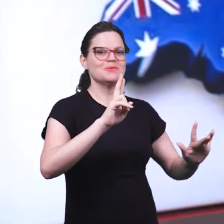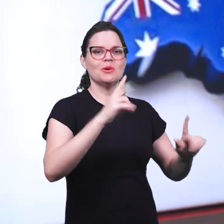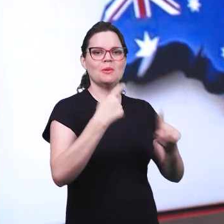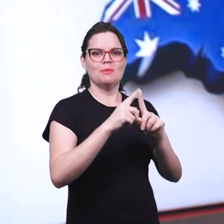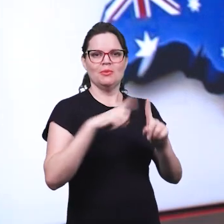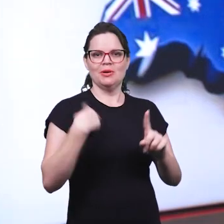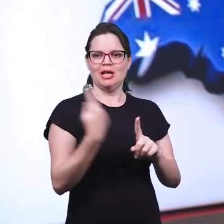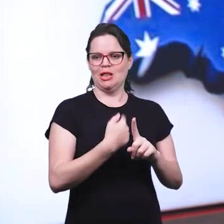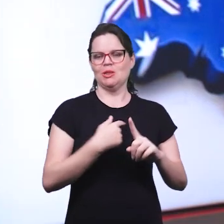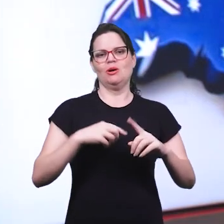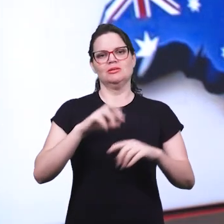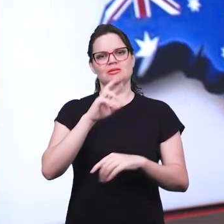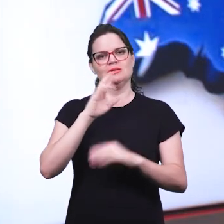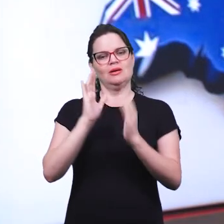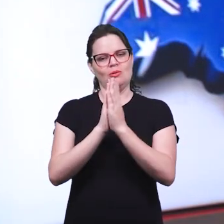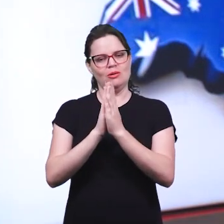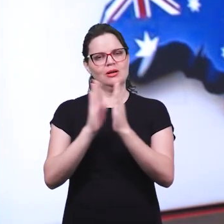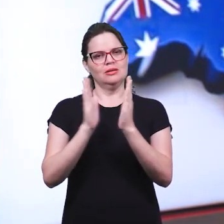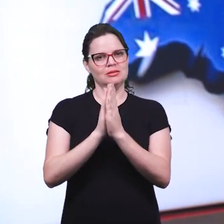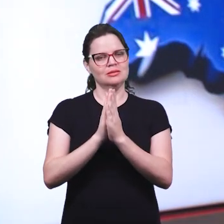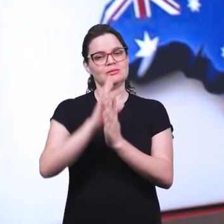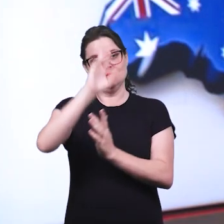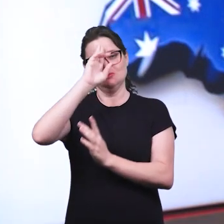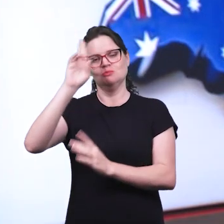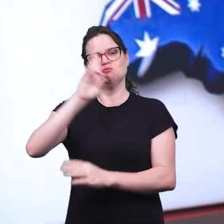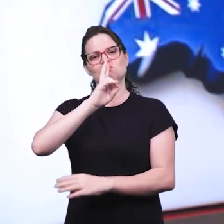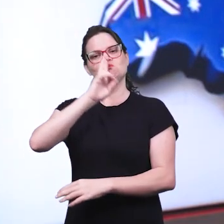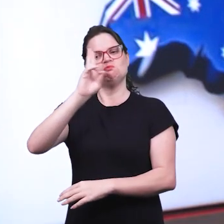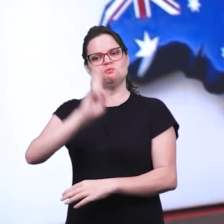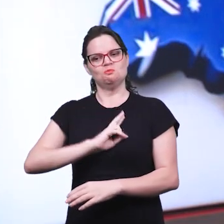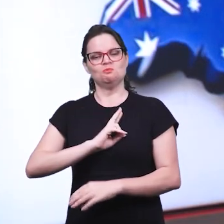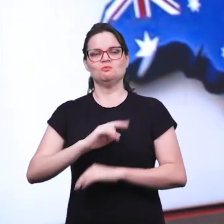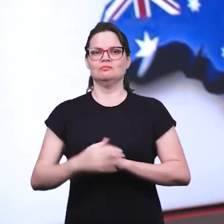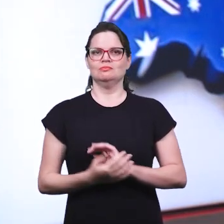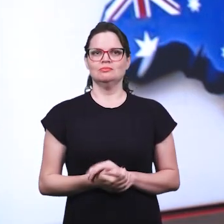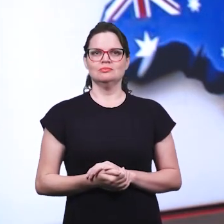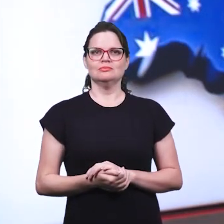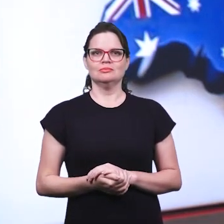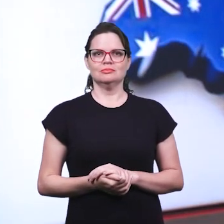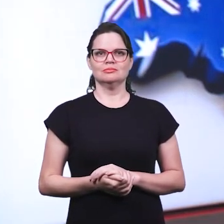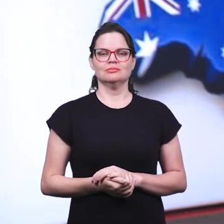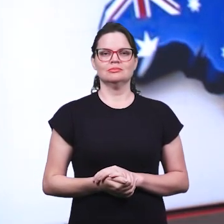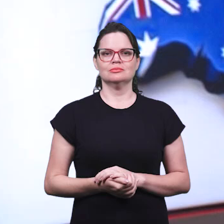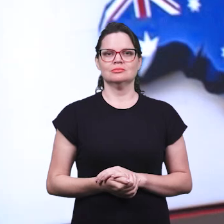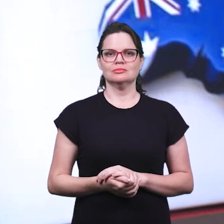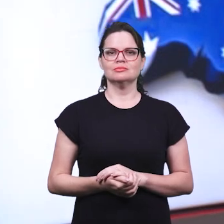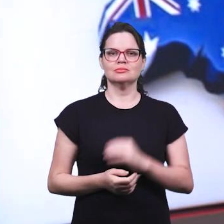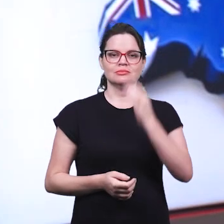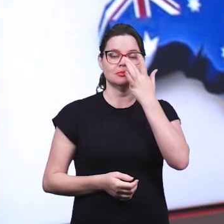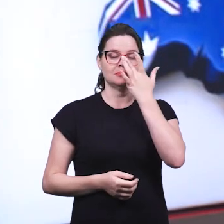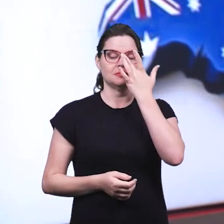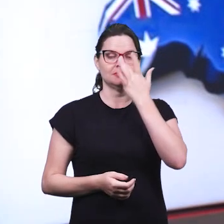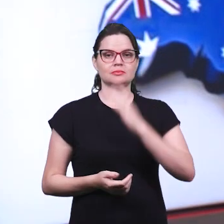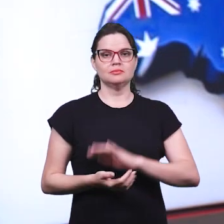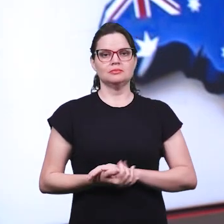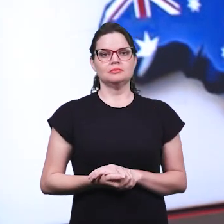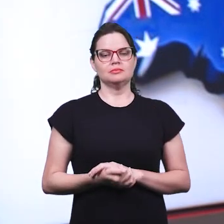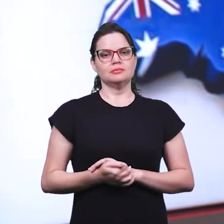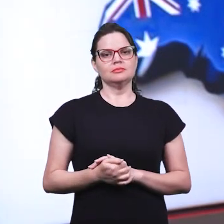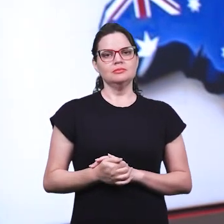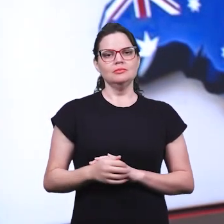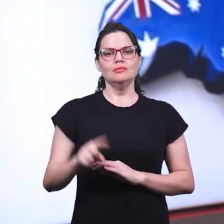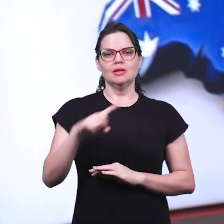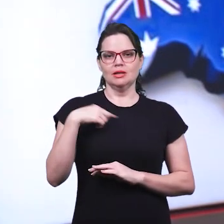seus servos em obediência àquela revelação. Então, amados irmãos, isso realmente